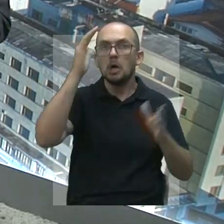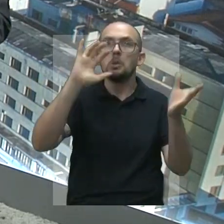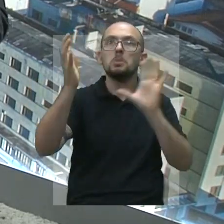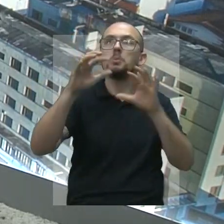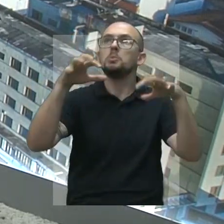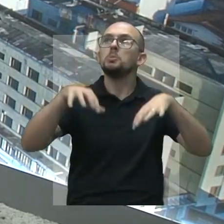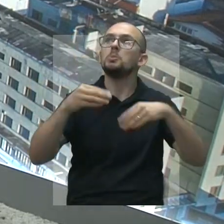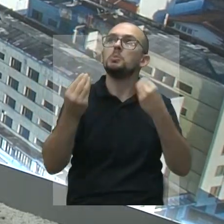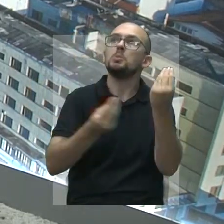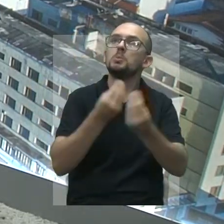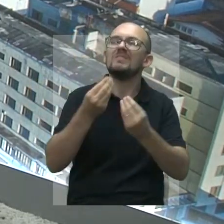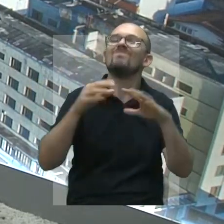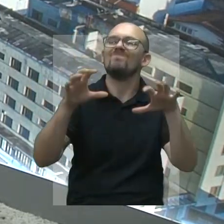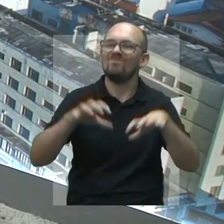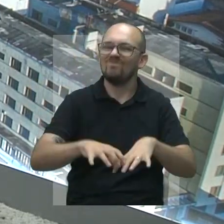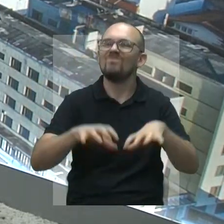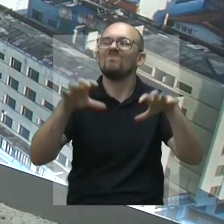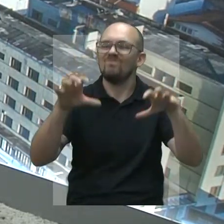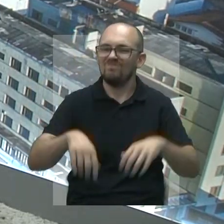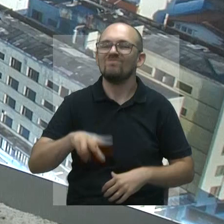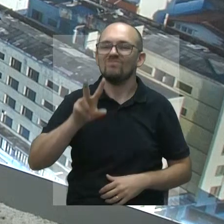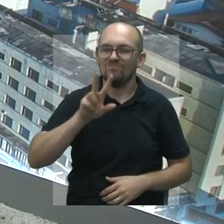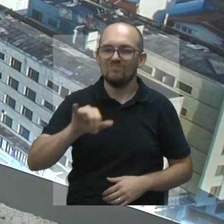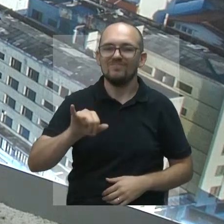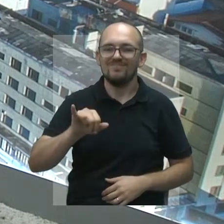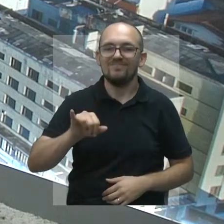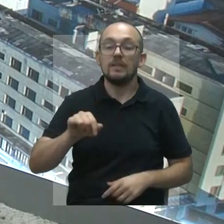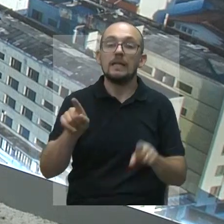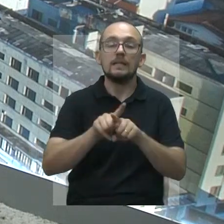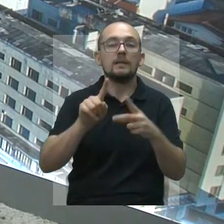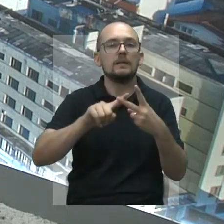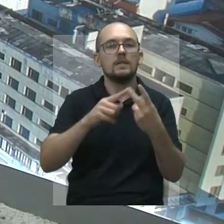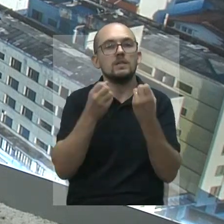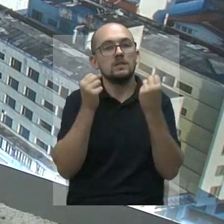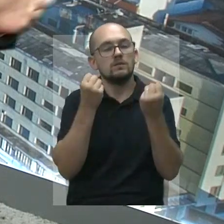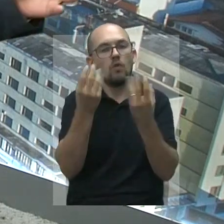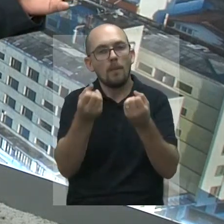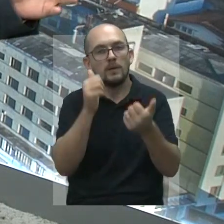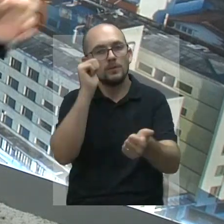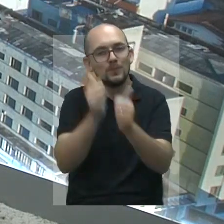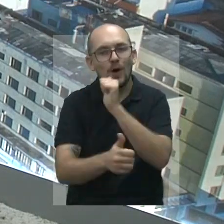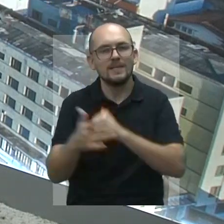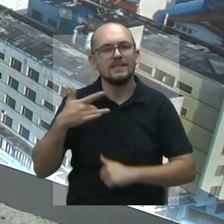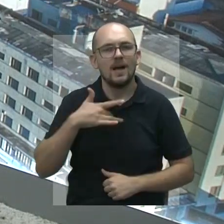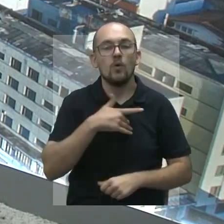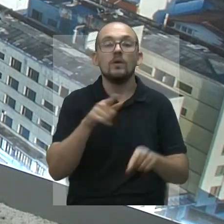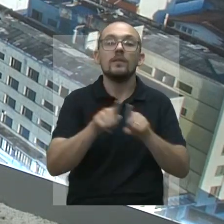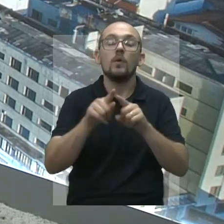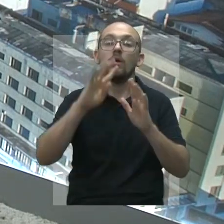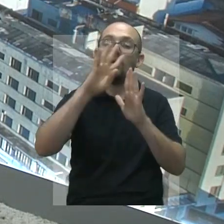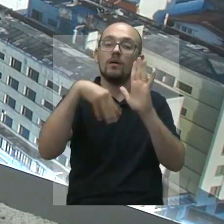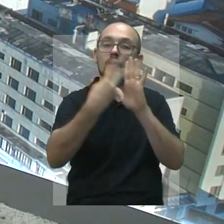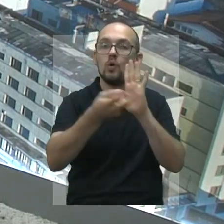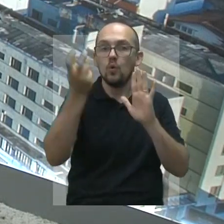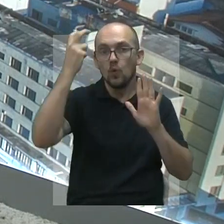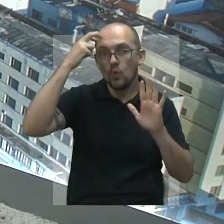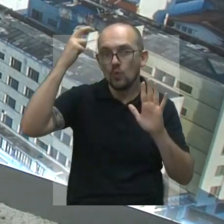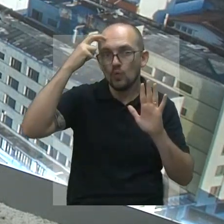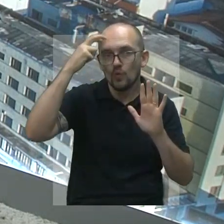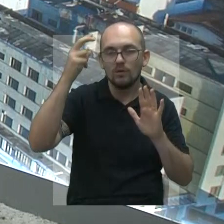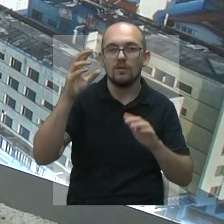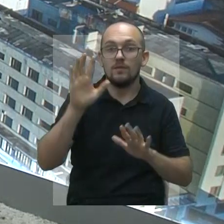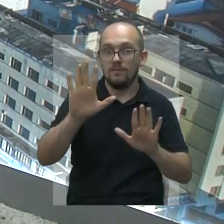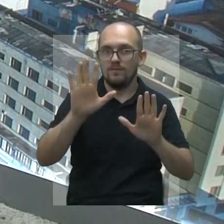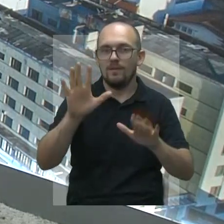final de semana. Vem chuva por aí, tem informação também sobre esporte, saúde e a nossa tradicional agenda de cultura e lazer. Fique